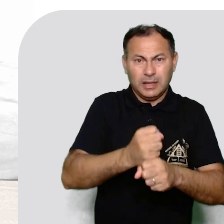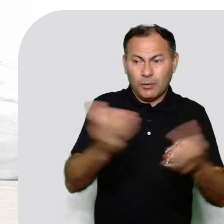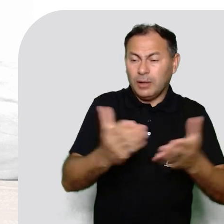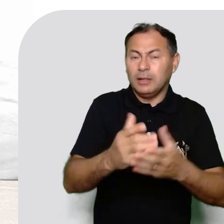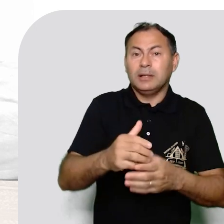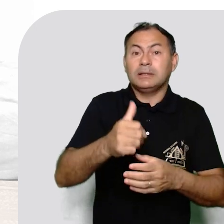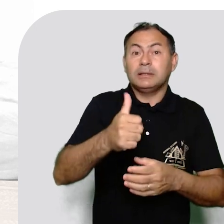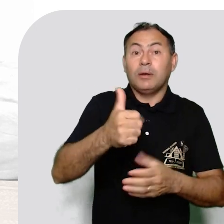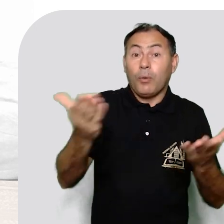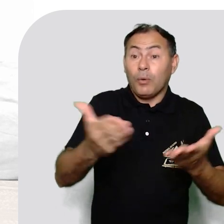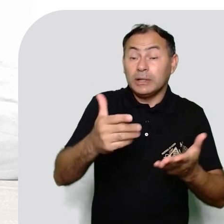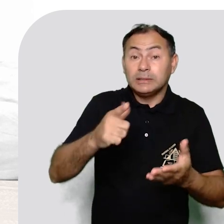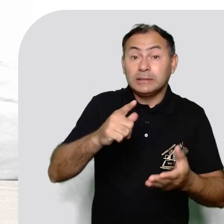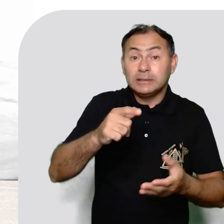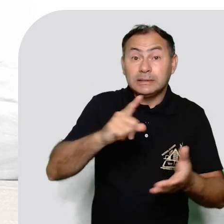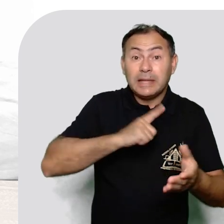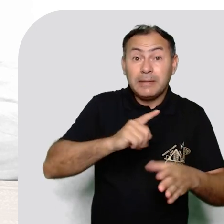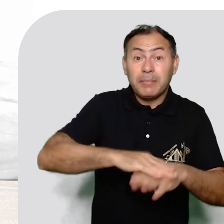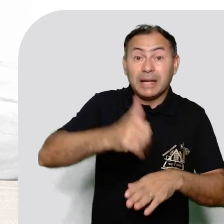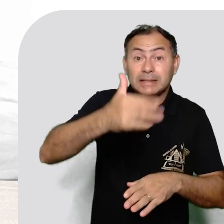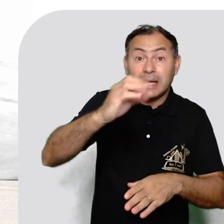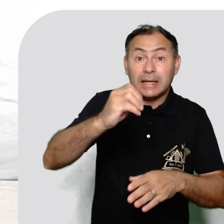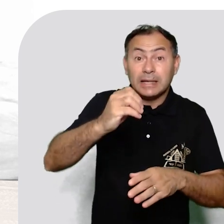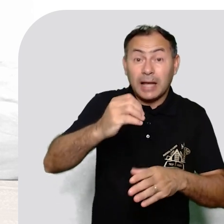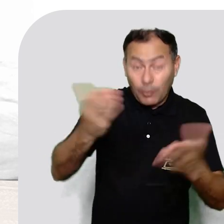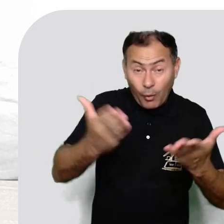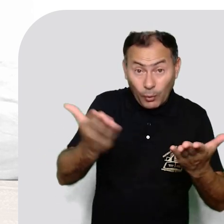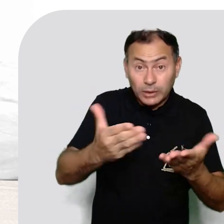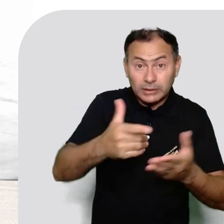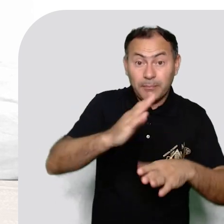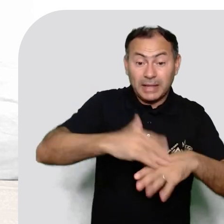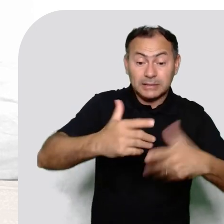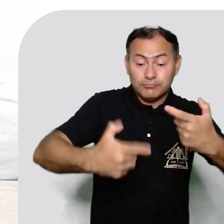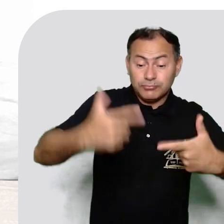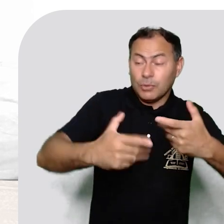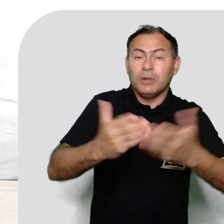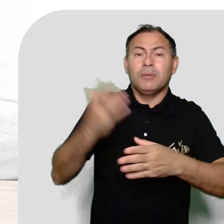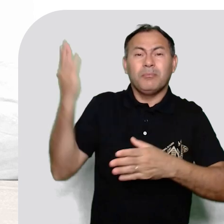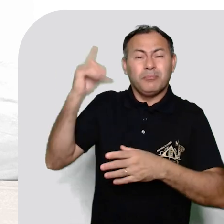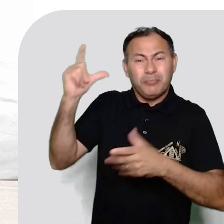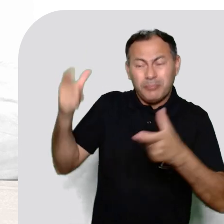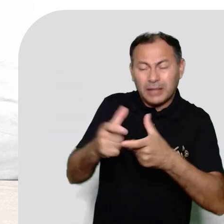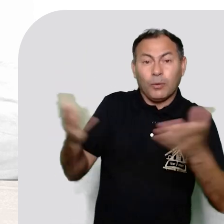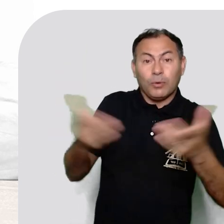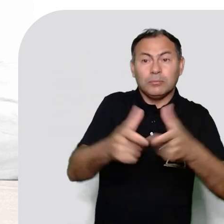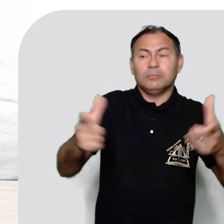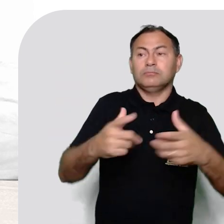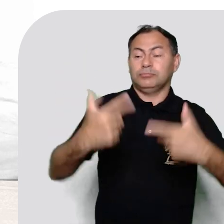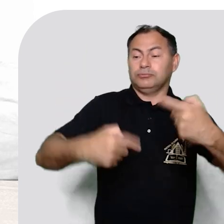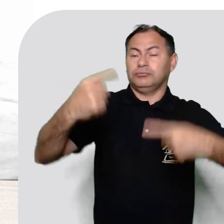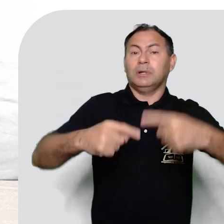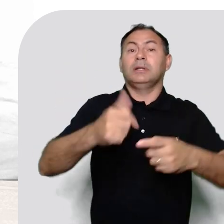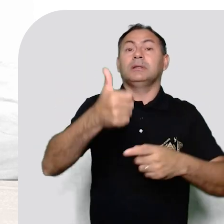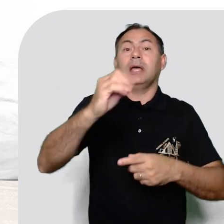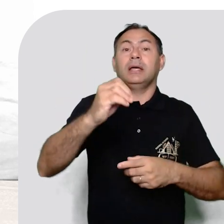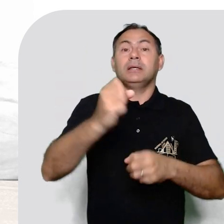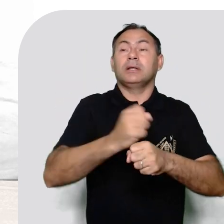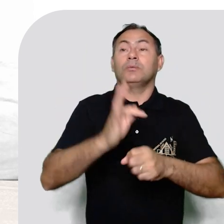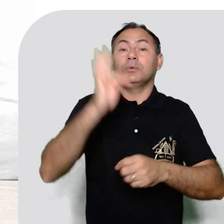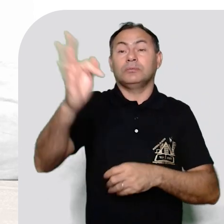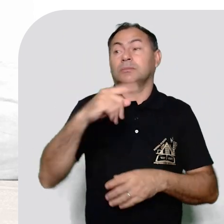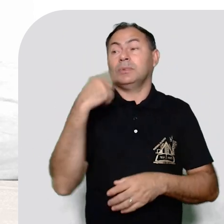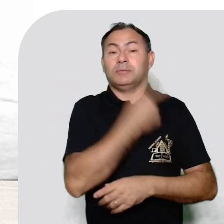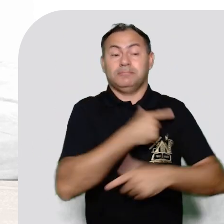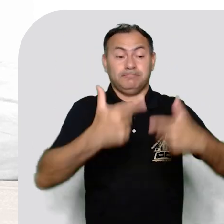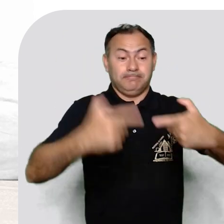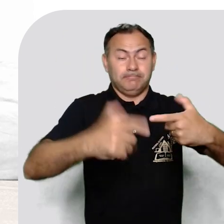10 anos atrás. Isso é assustador, porque pode ser, se a escalada de violência continua, daqui 10 anos nós podemos estar